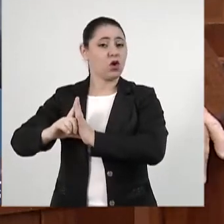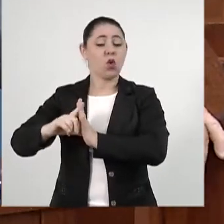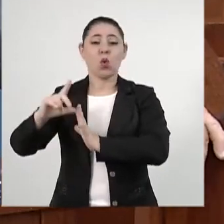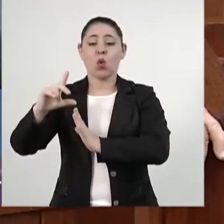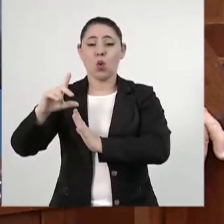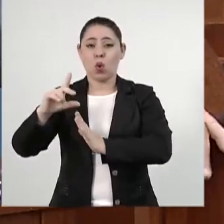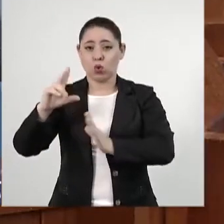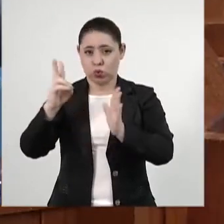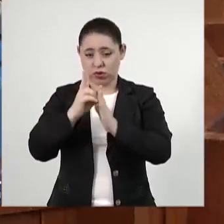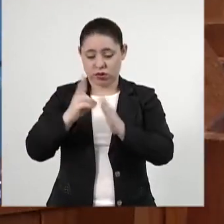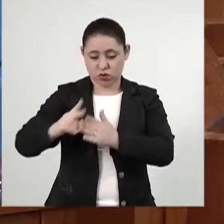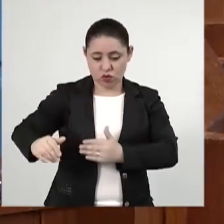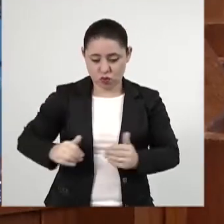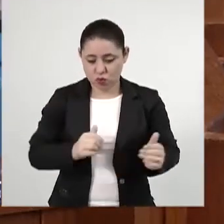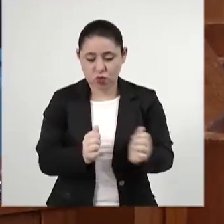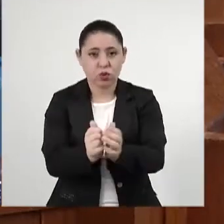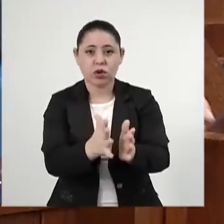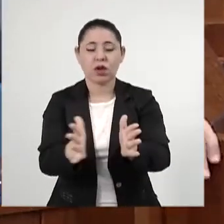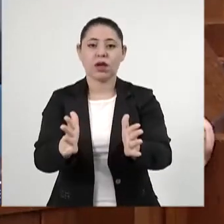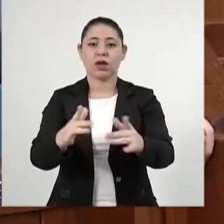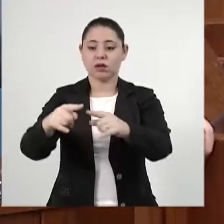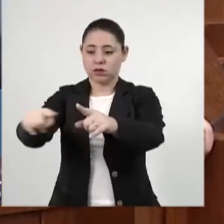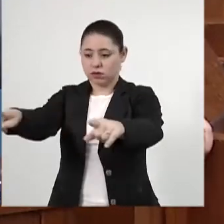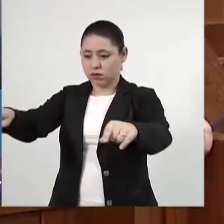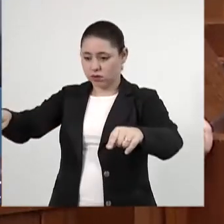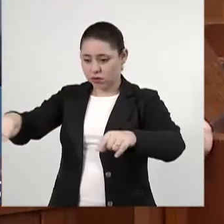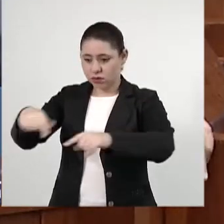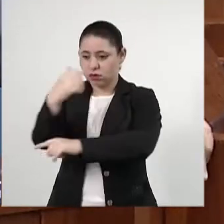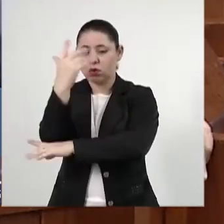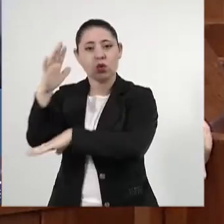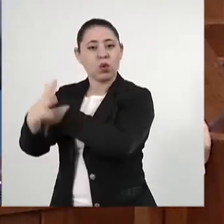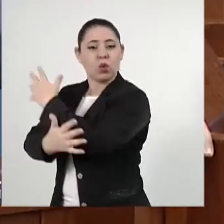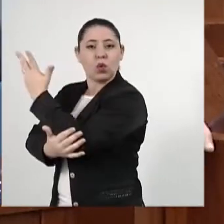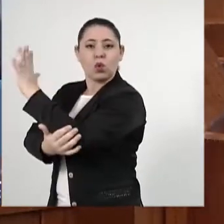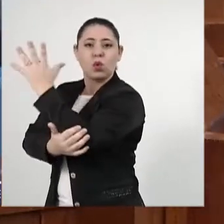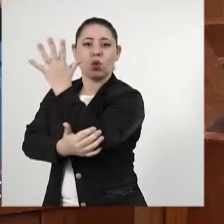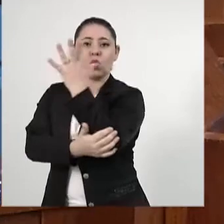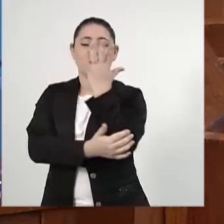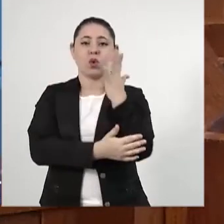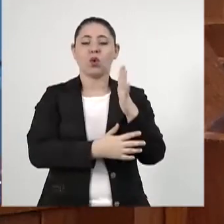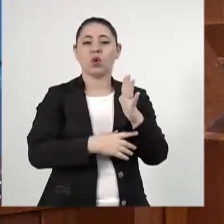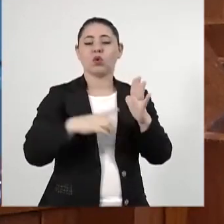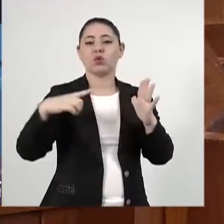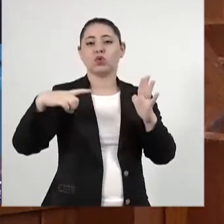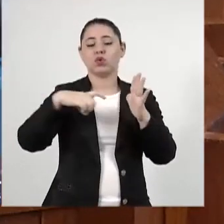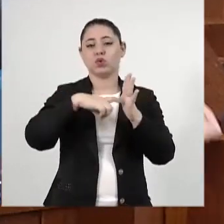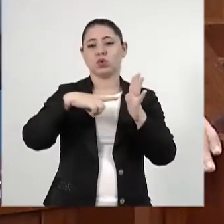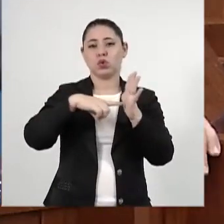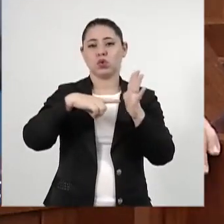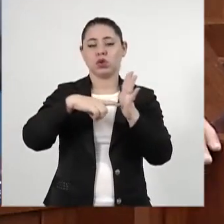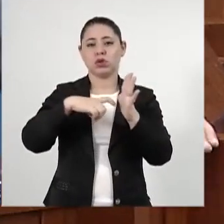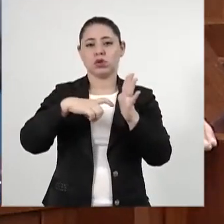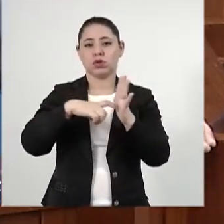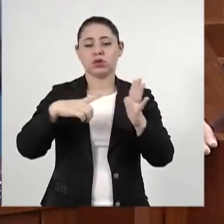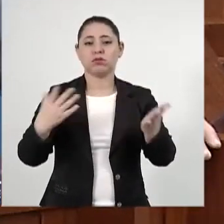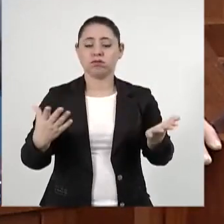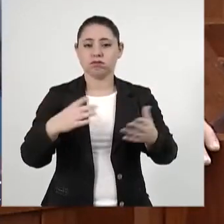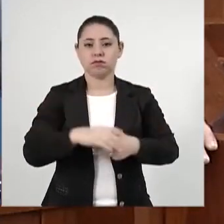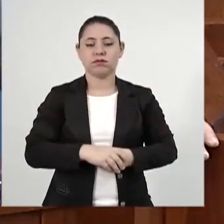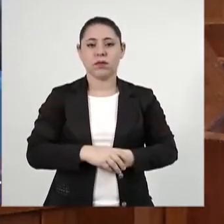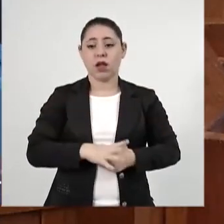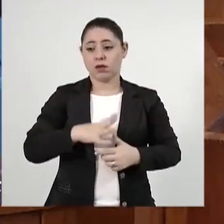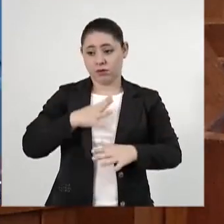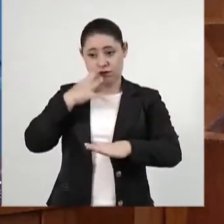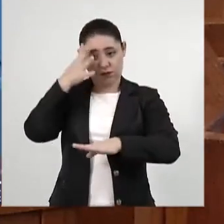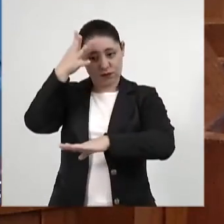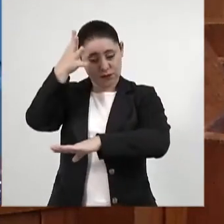as propriedades que eu citei, eles saíram da reserva de Douradina. Os índios que estão invadindo a fazenda do Senhor